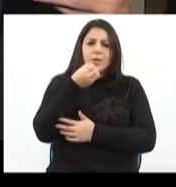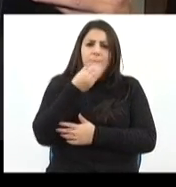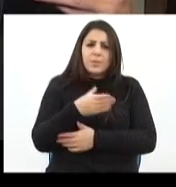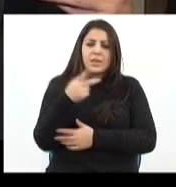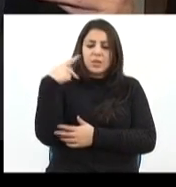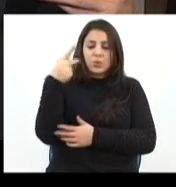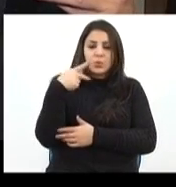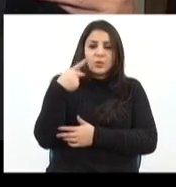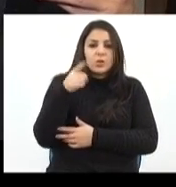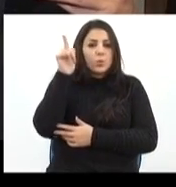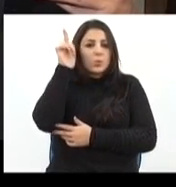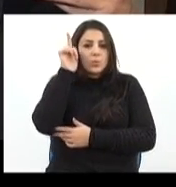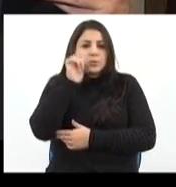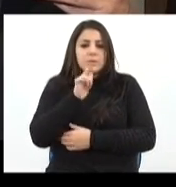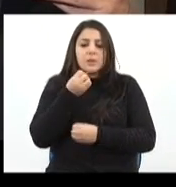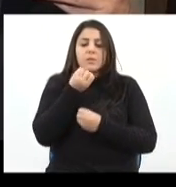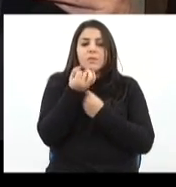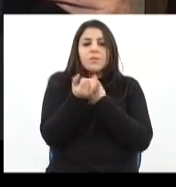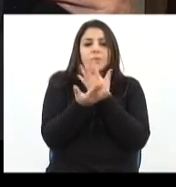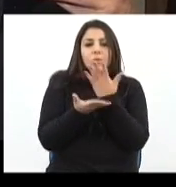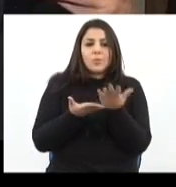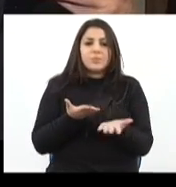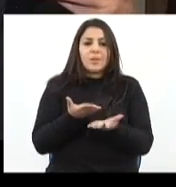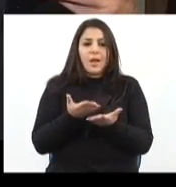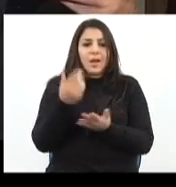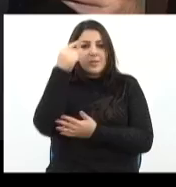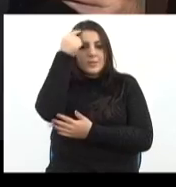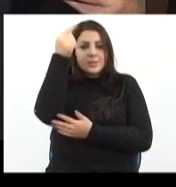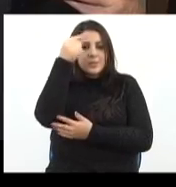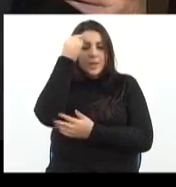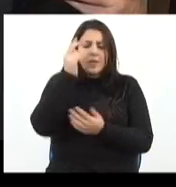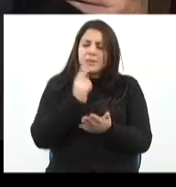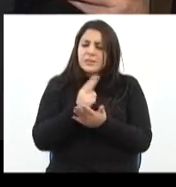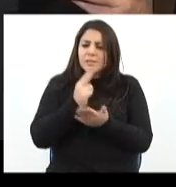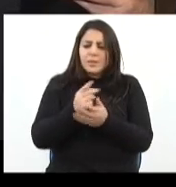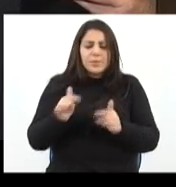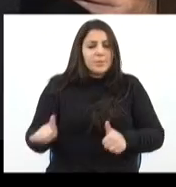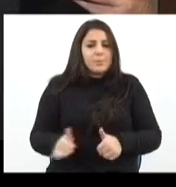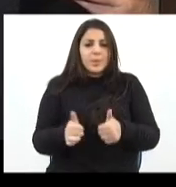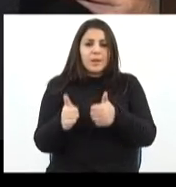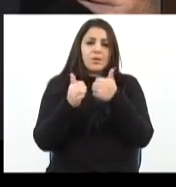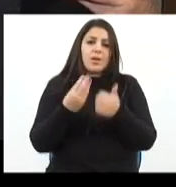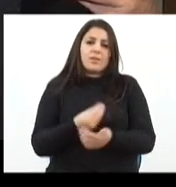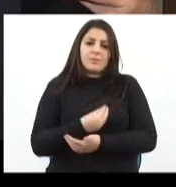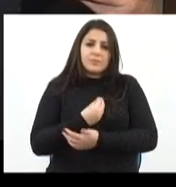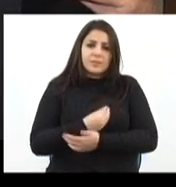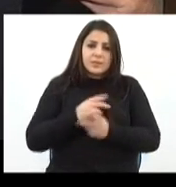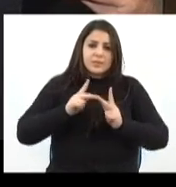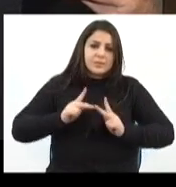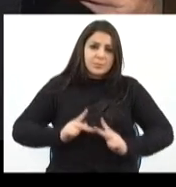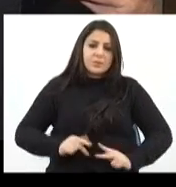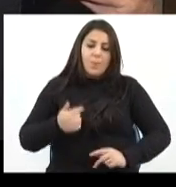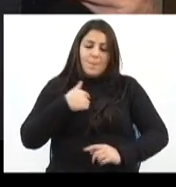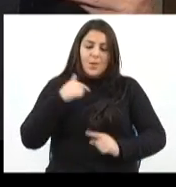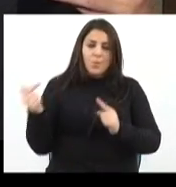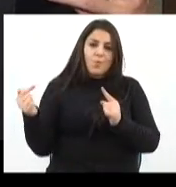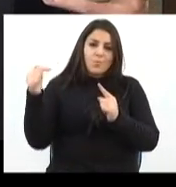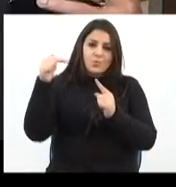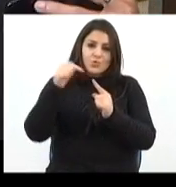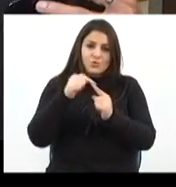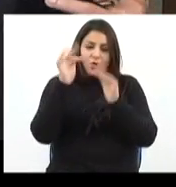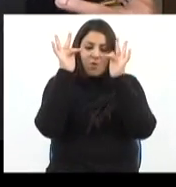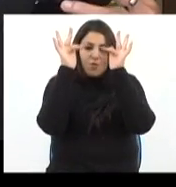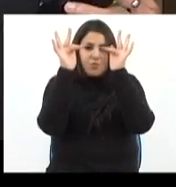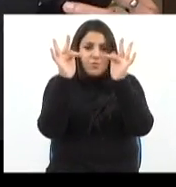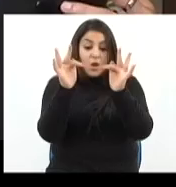conseguir expor as suas próprias ideias, sempre em melhorar a vida das pessoas, que é esse o meu maior objetivo,